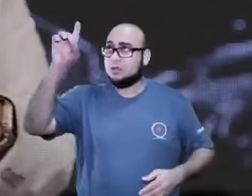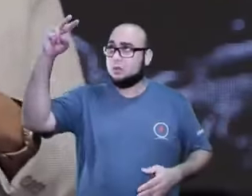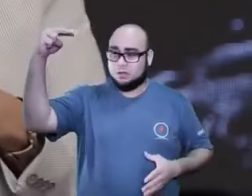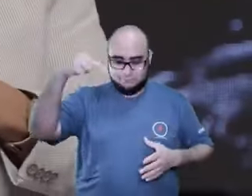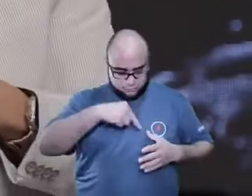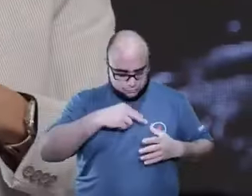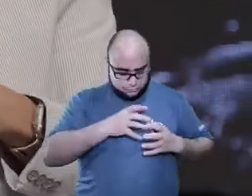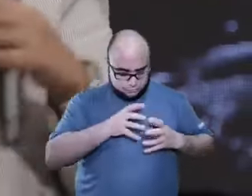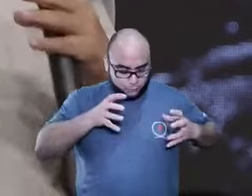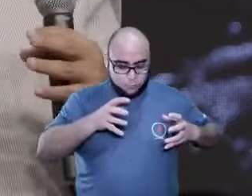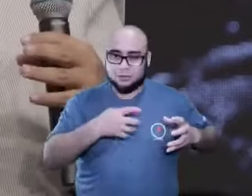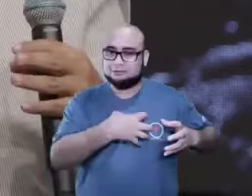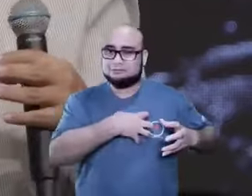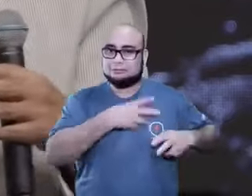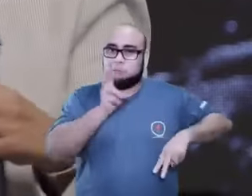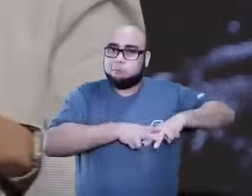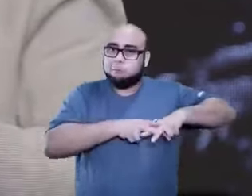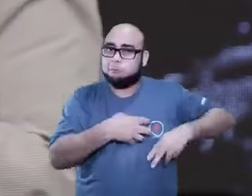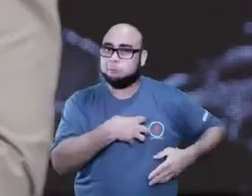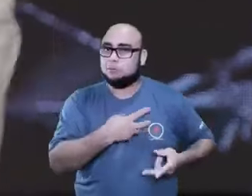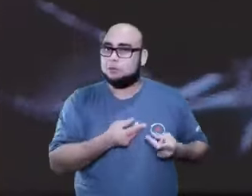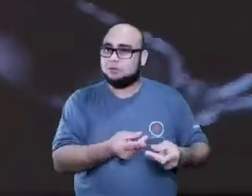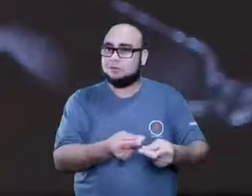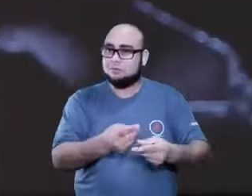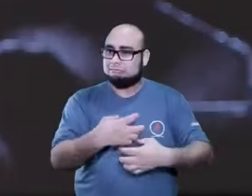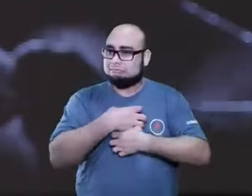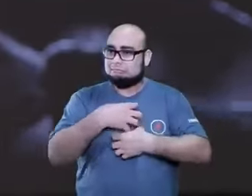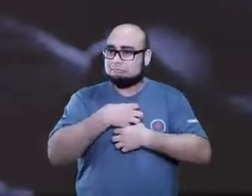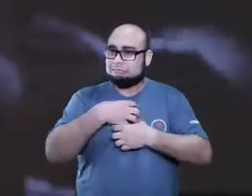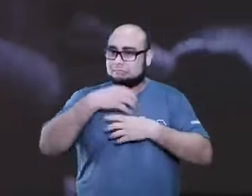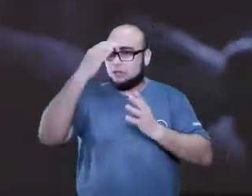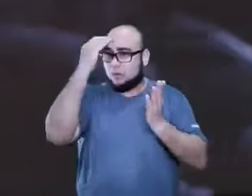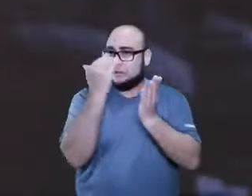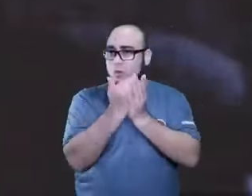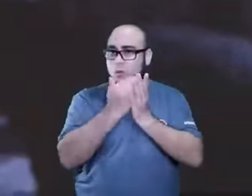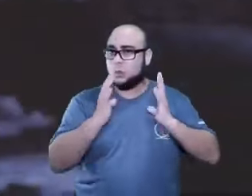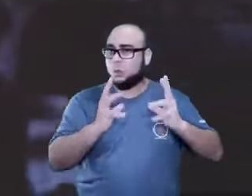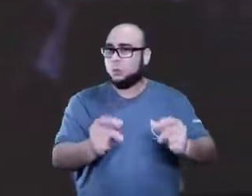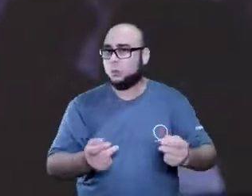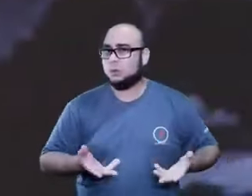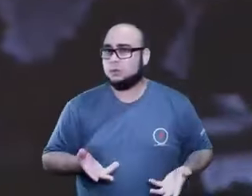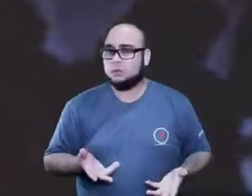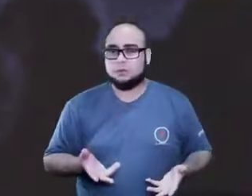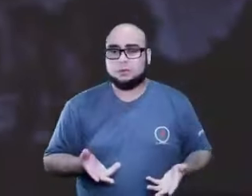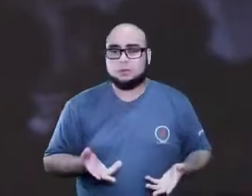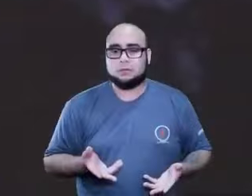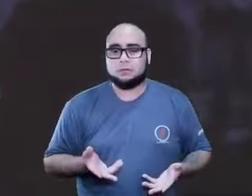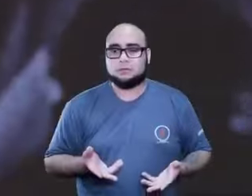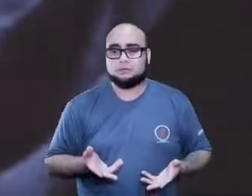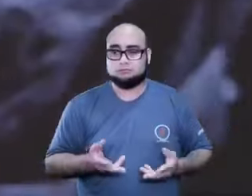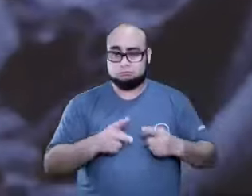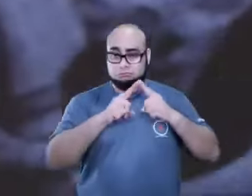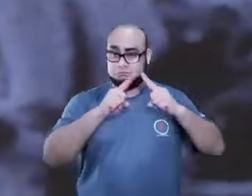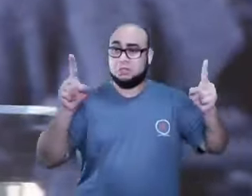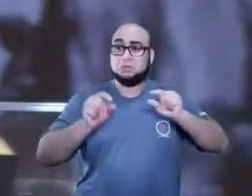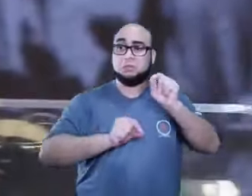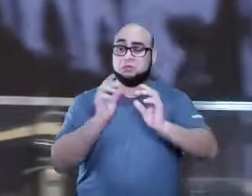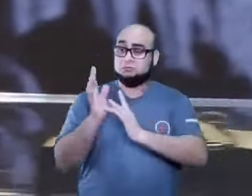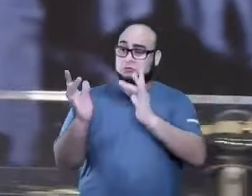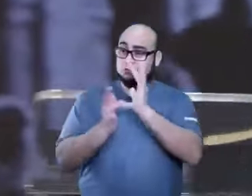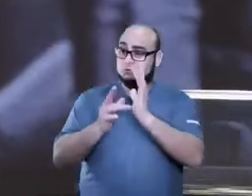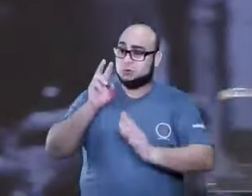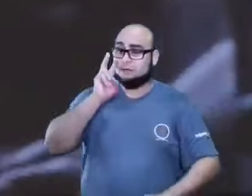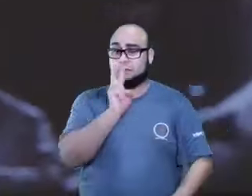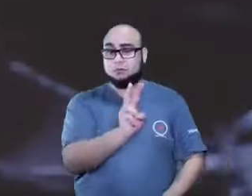acerca de si mesmo, ele é completo. Ele faz tudo. Ele cumpre tudo. Mas quando Jesus